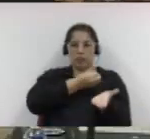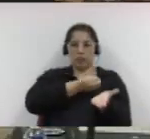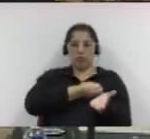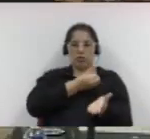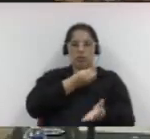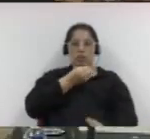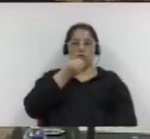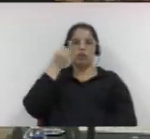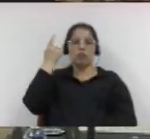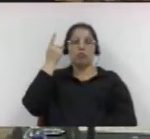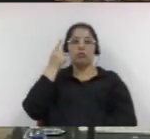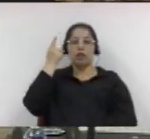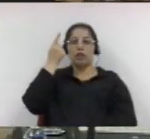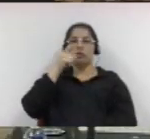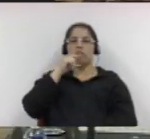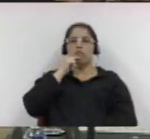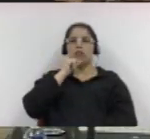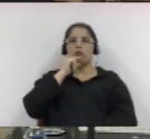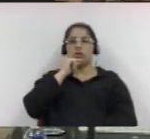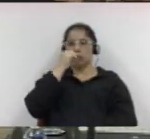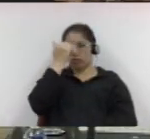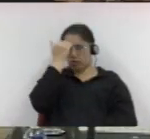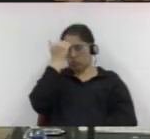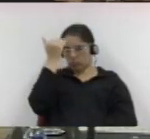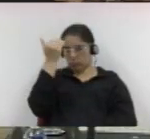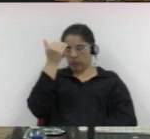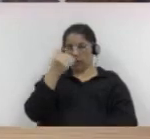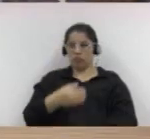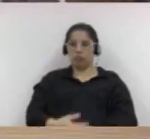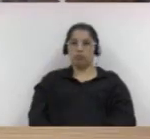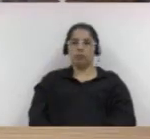Raul Nilson em plenário. Muito obrigado.